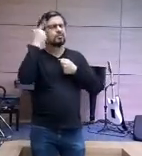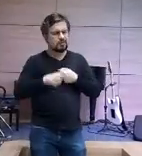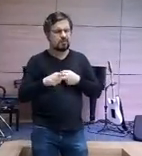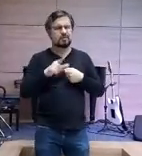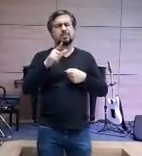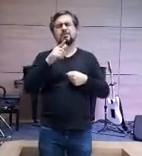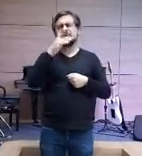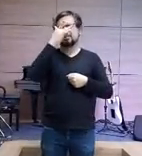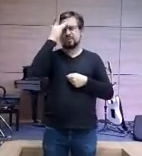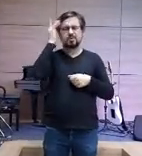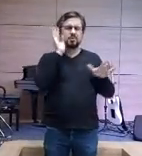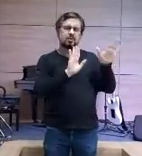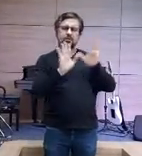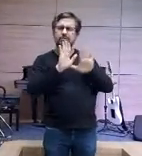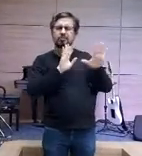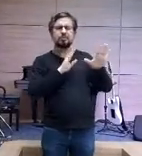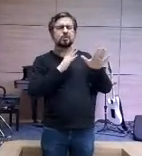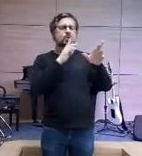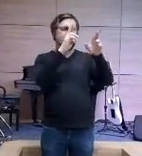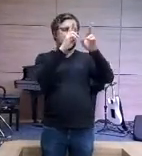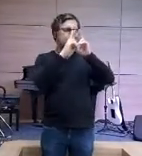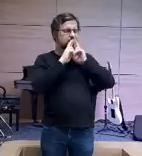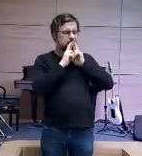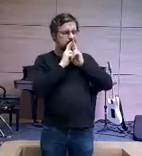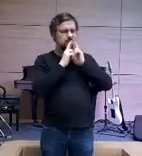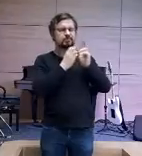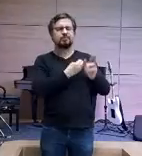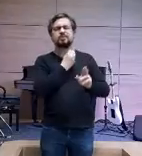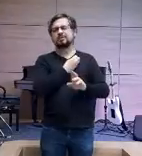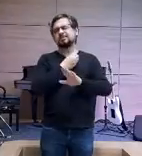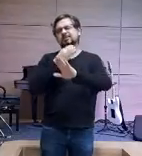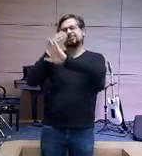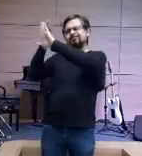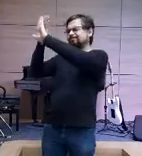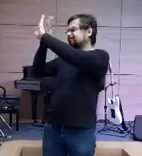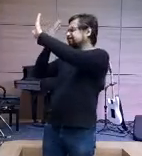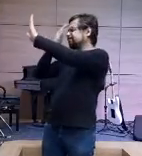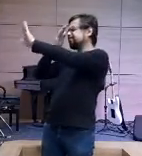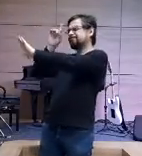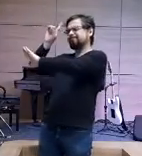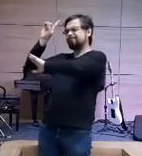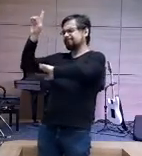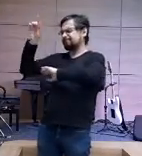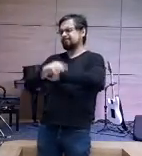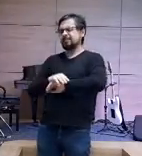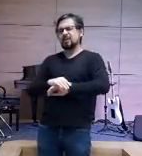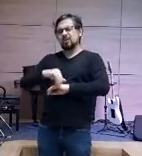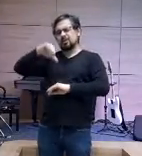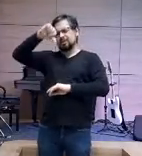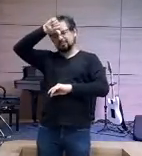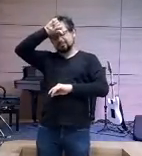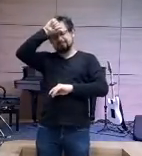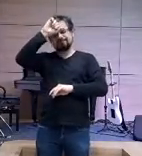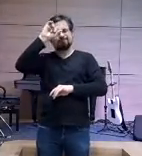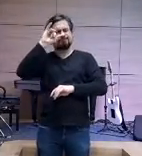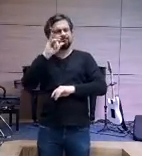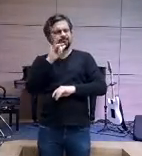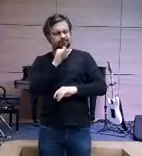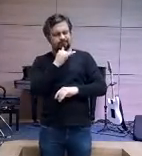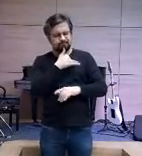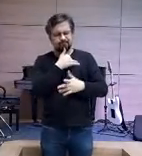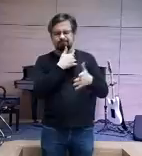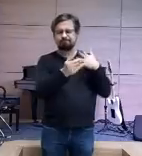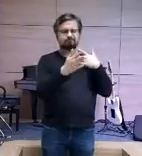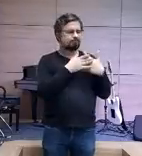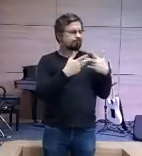que por algum motivo senhor vive totalmente distante distante ou decepcionados por alguma coisa o